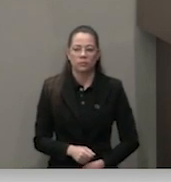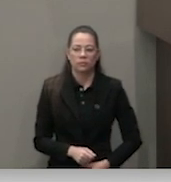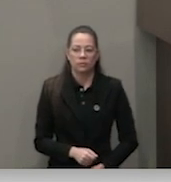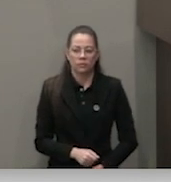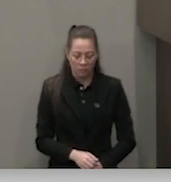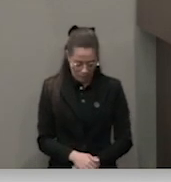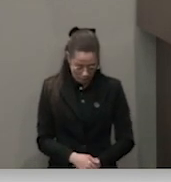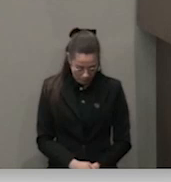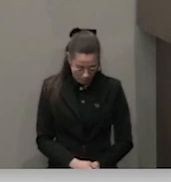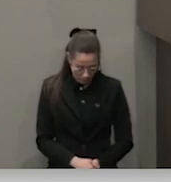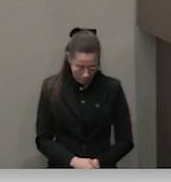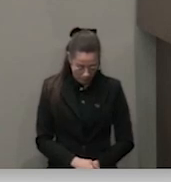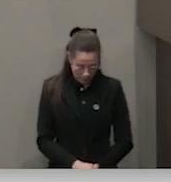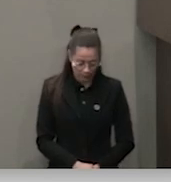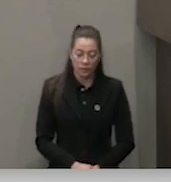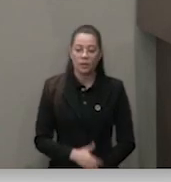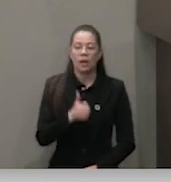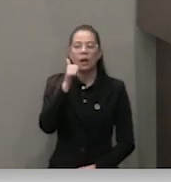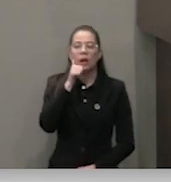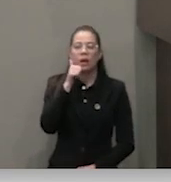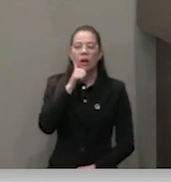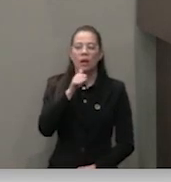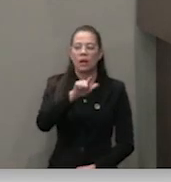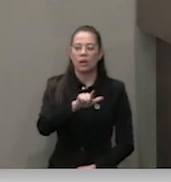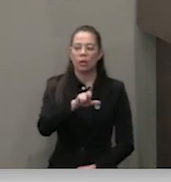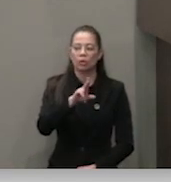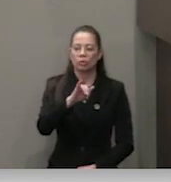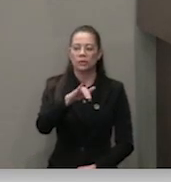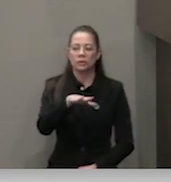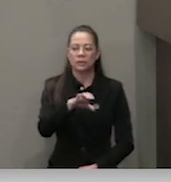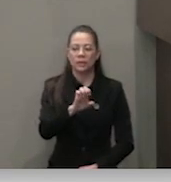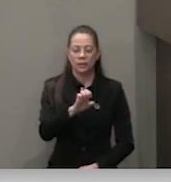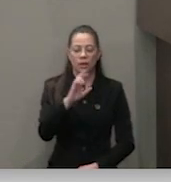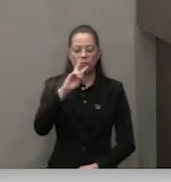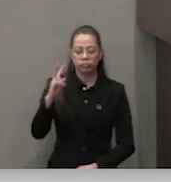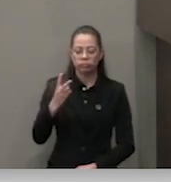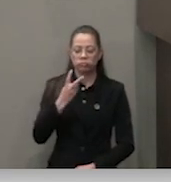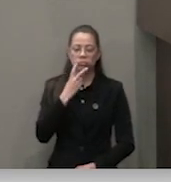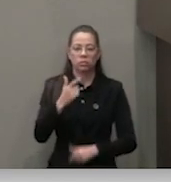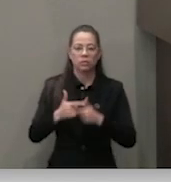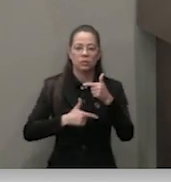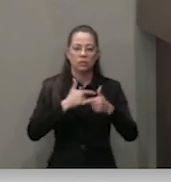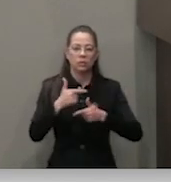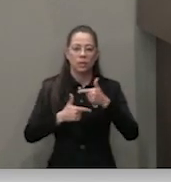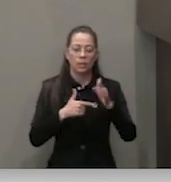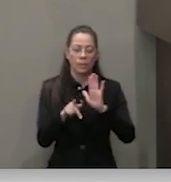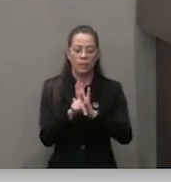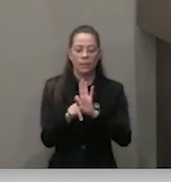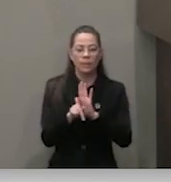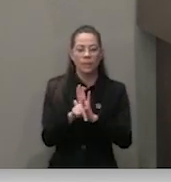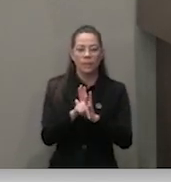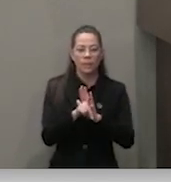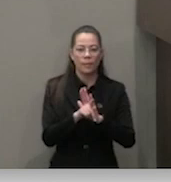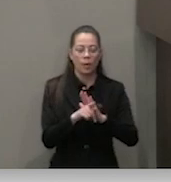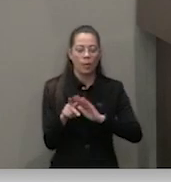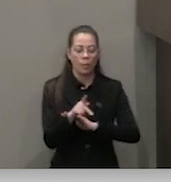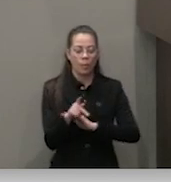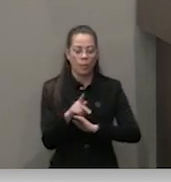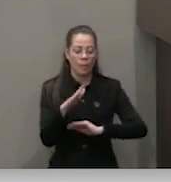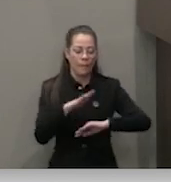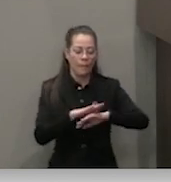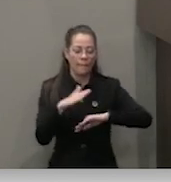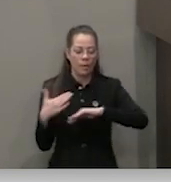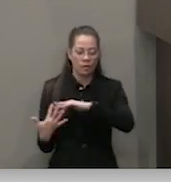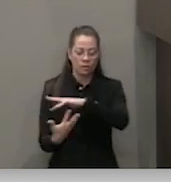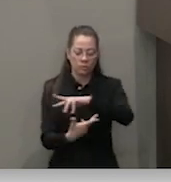e a Luciane Maria Cola como forma de reconhecer sua posição de entre os professores mais